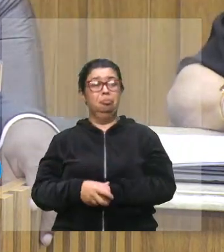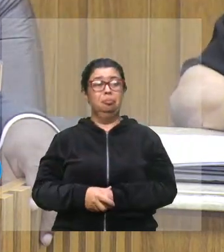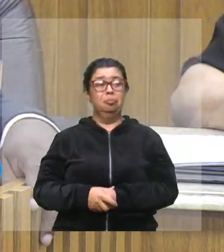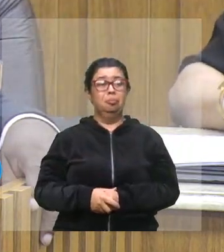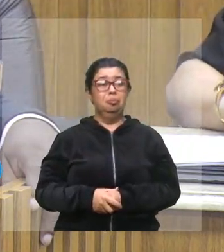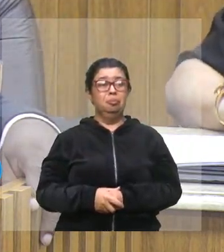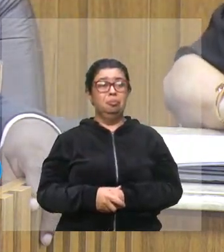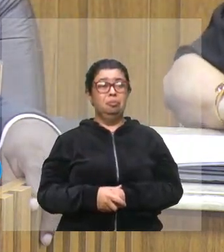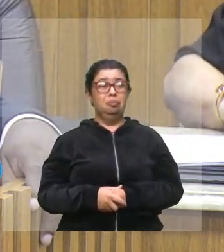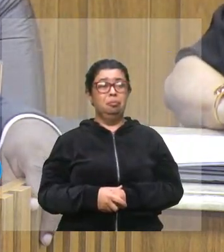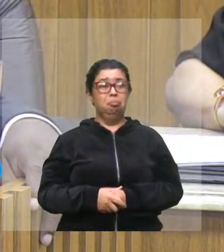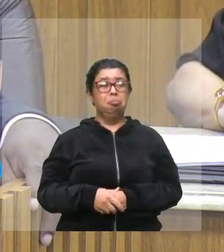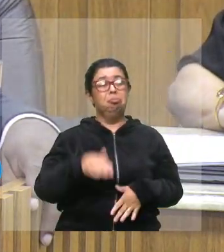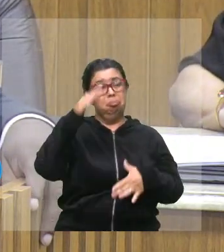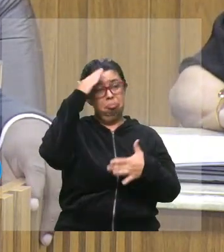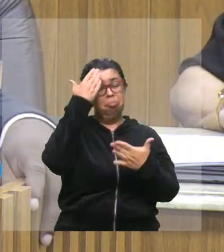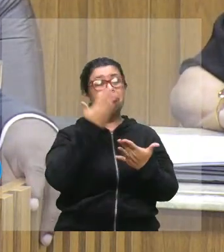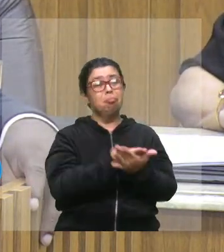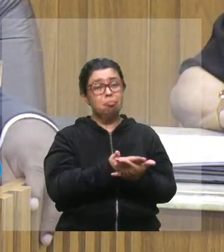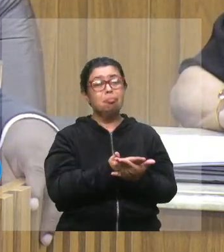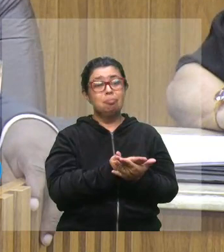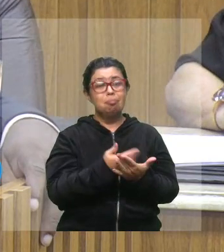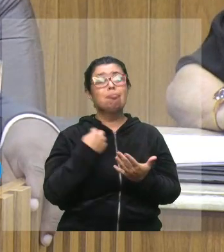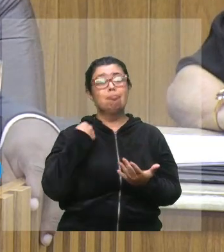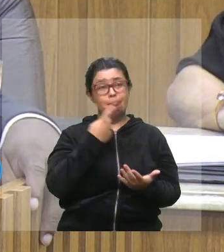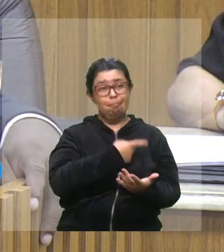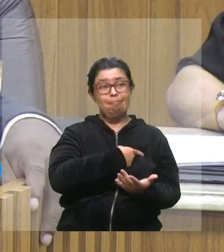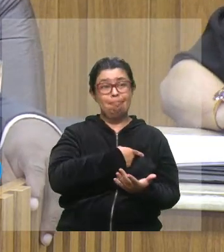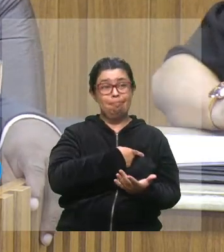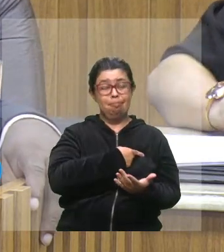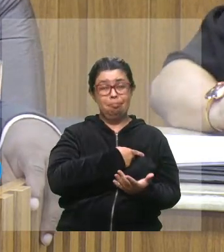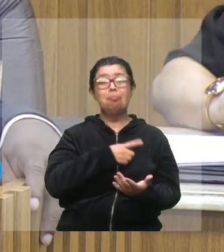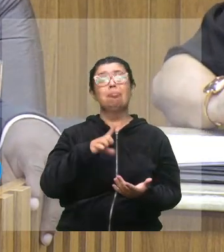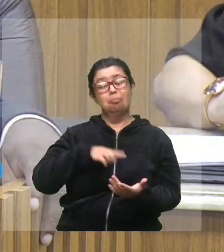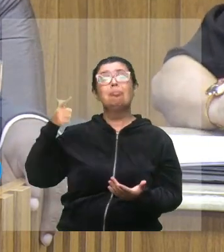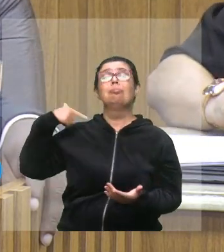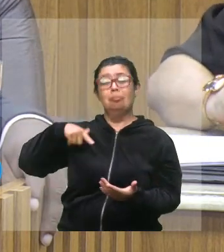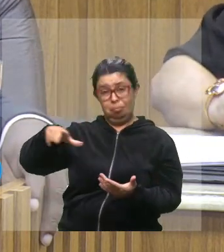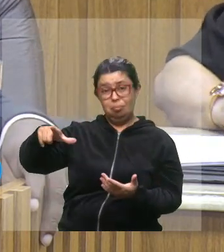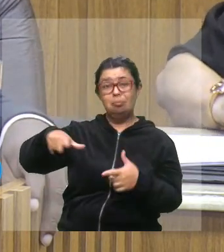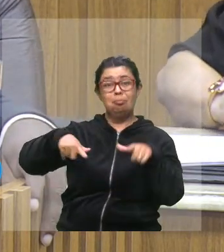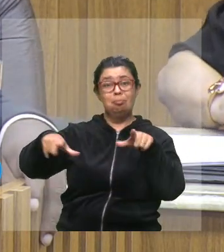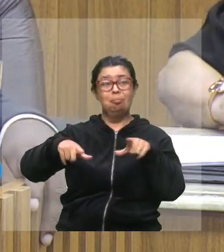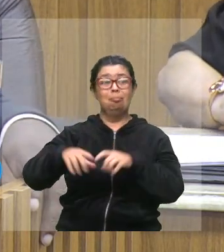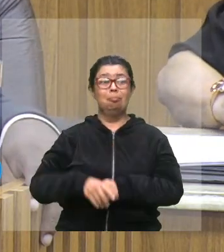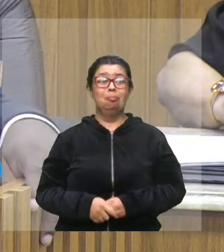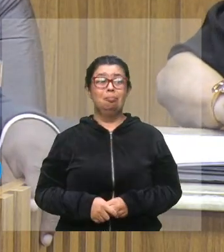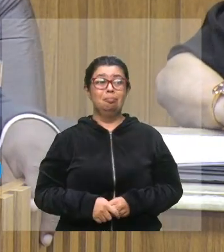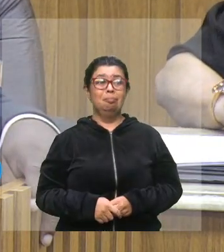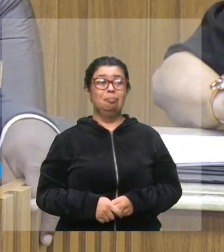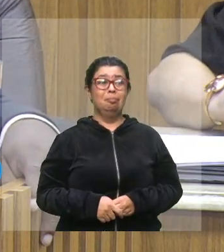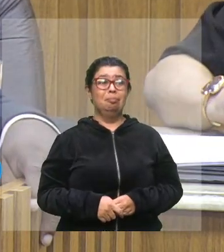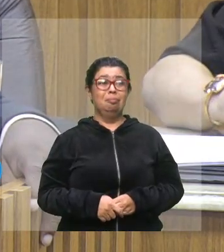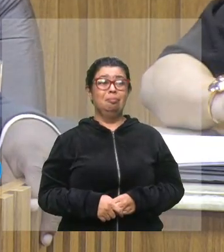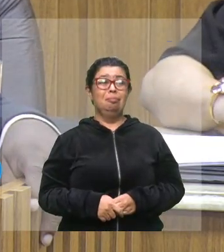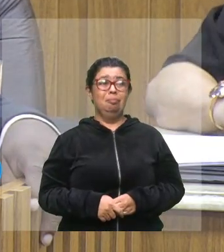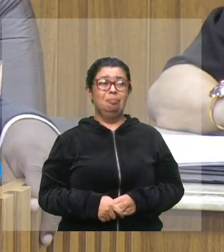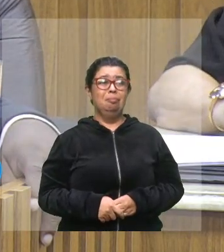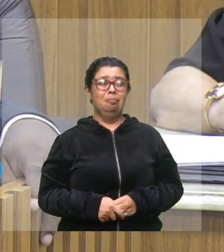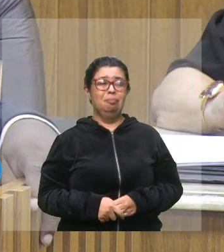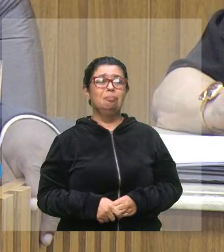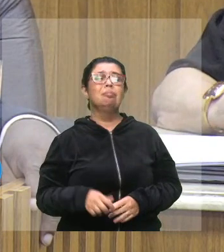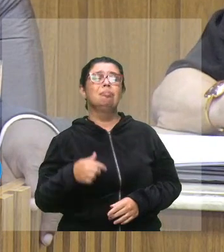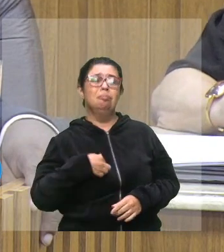e nós acreditamos que era para dar continuidade àquele trabalho. Mas eu vou